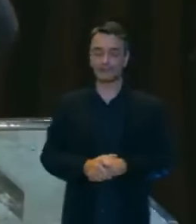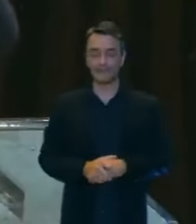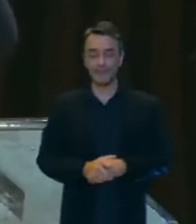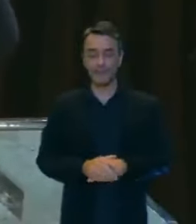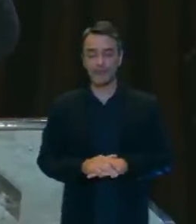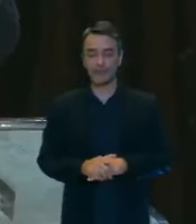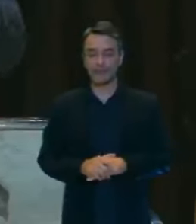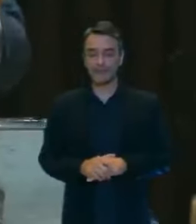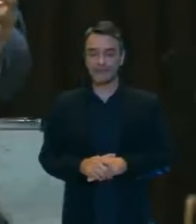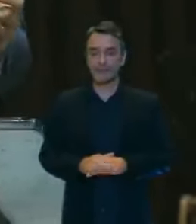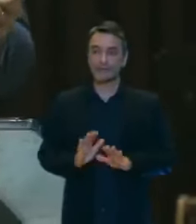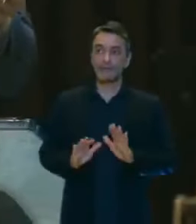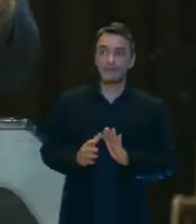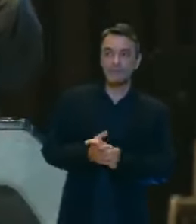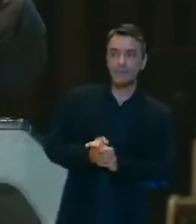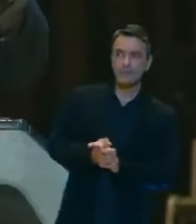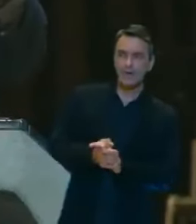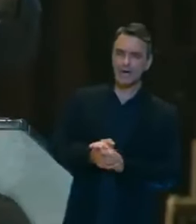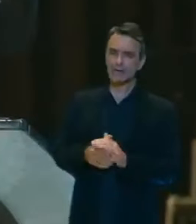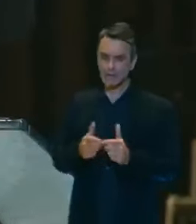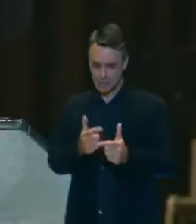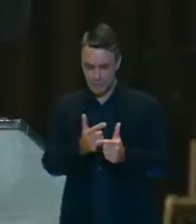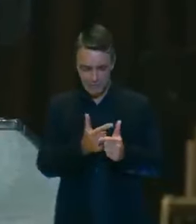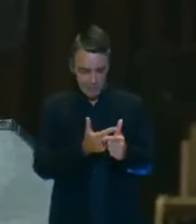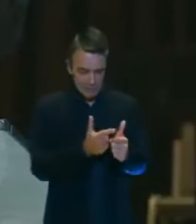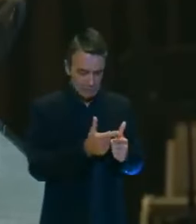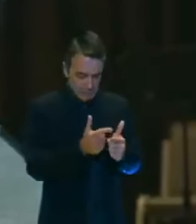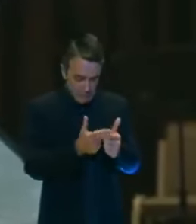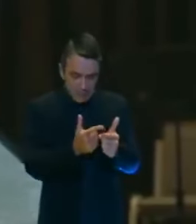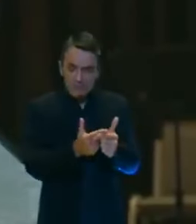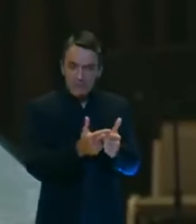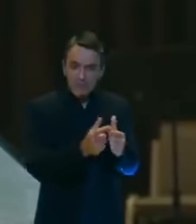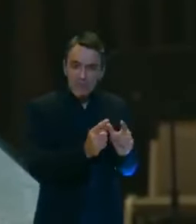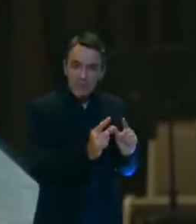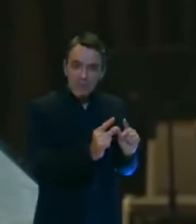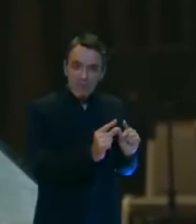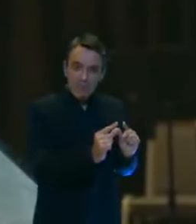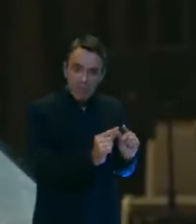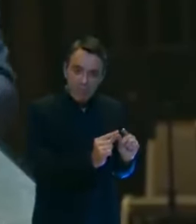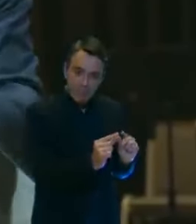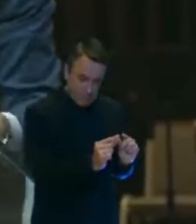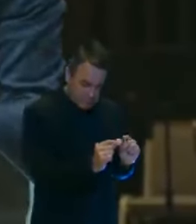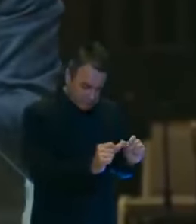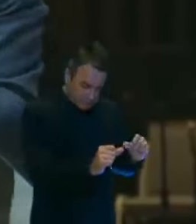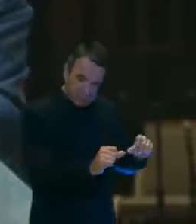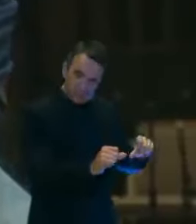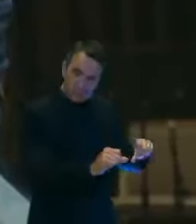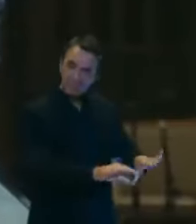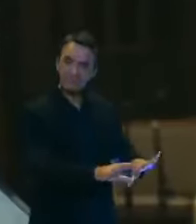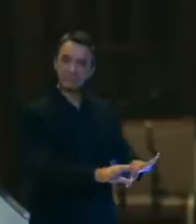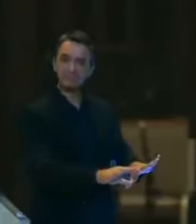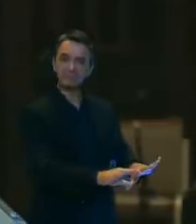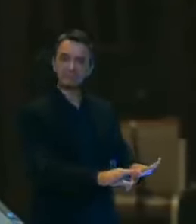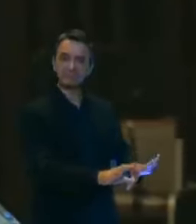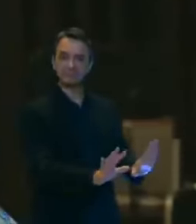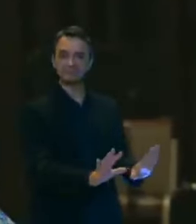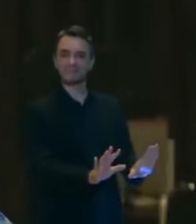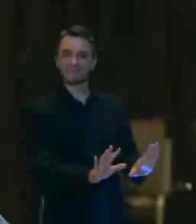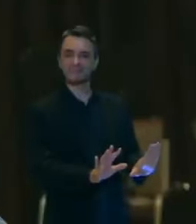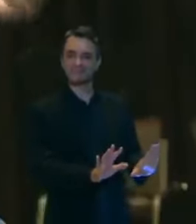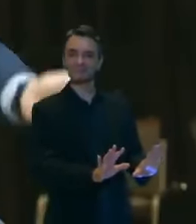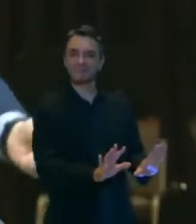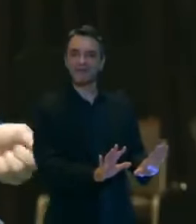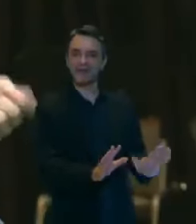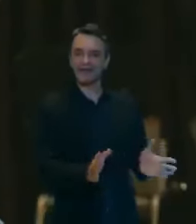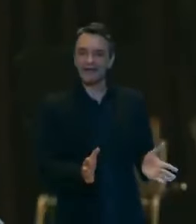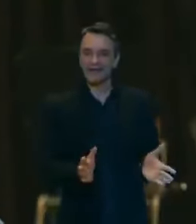deparamos com a grandeza de Deus, os nossos problemas ficam pequenininhos. E aí ele está falando a esse povo cansado, que acha que não